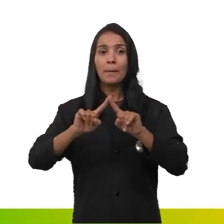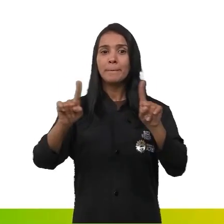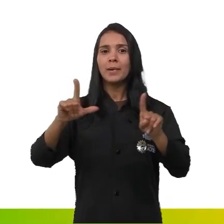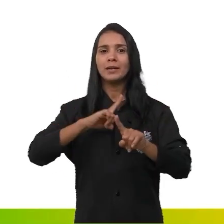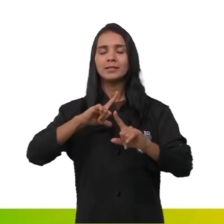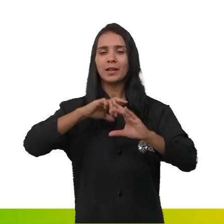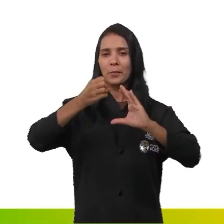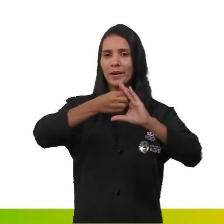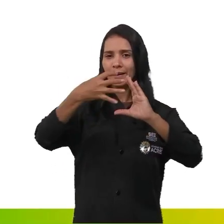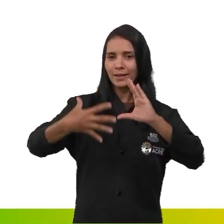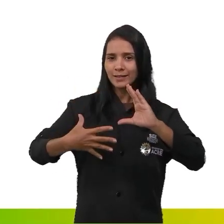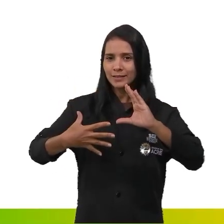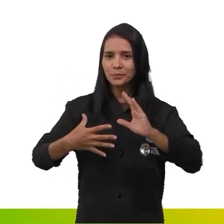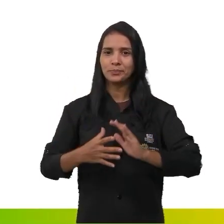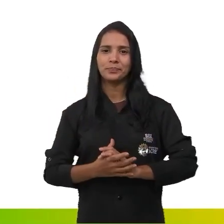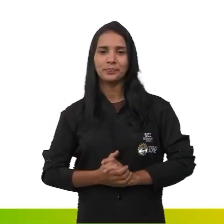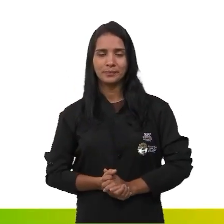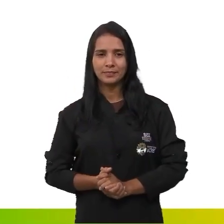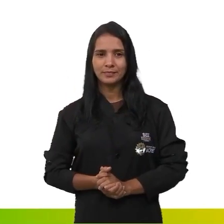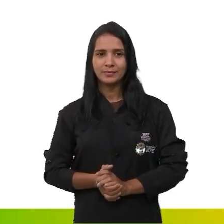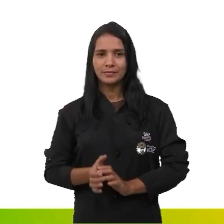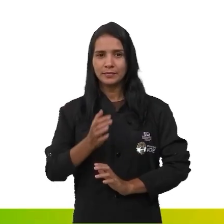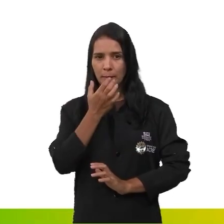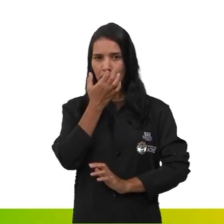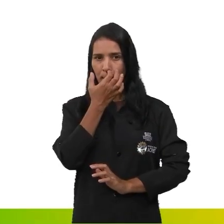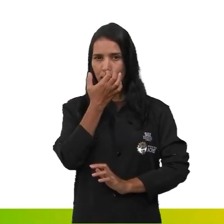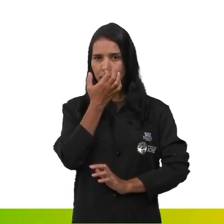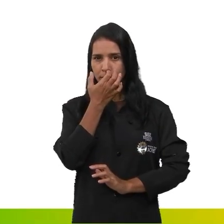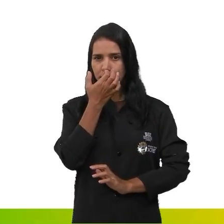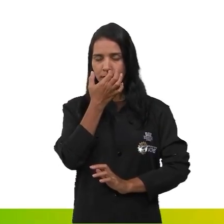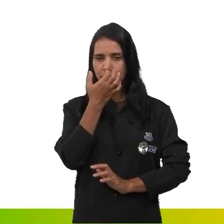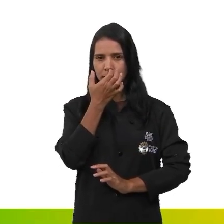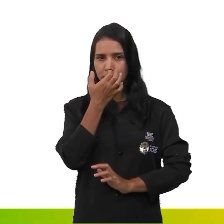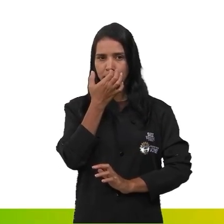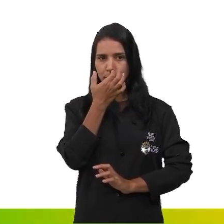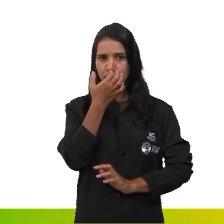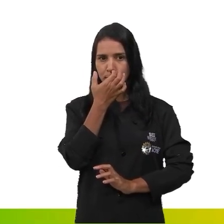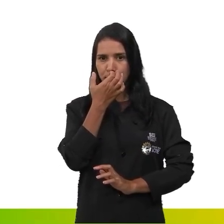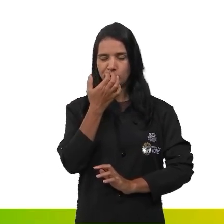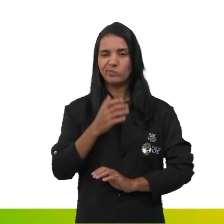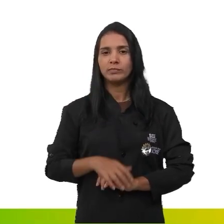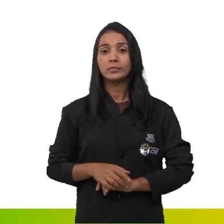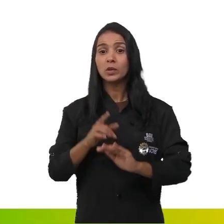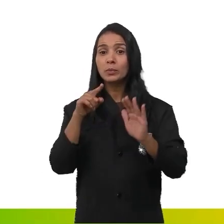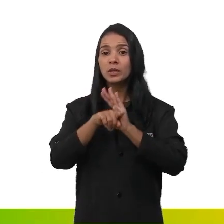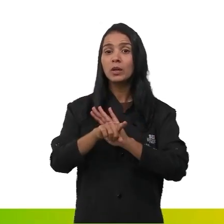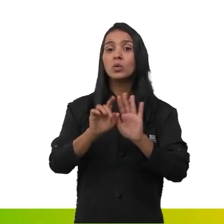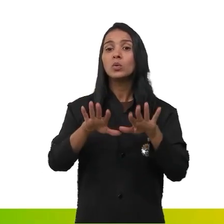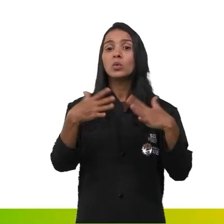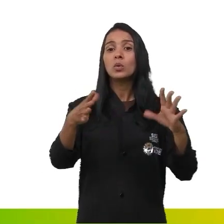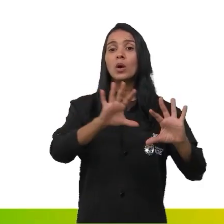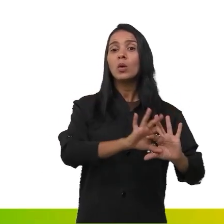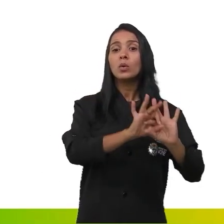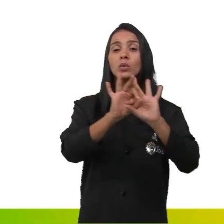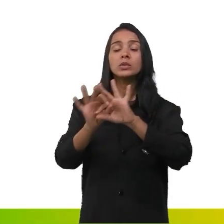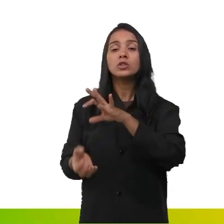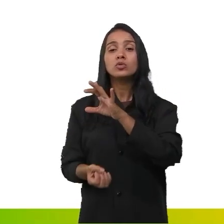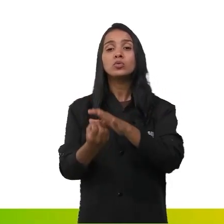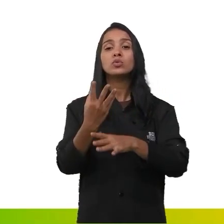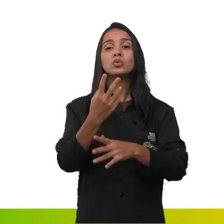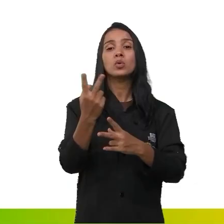pela... Então, aqui a nossa pergunta está dizendo o seguinte: em que contexto surge o populismo e